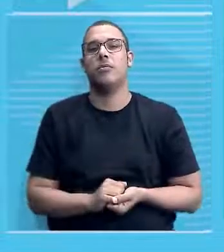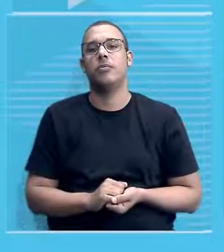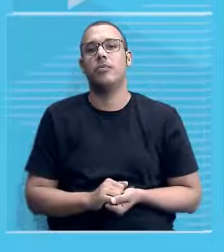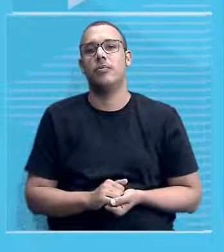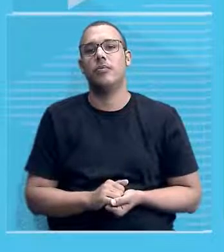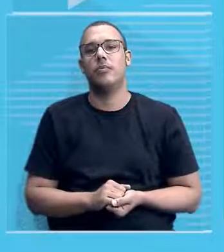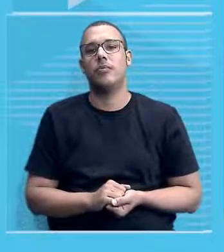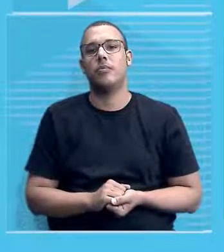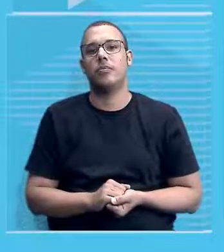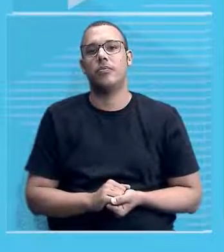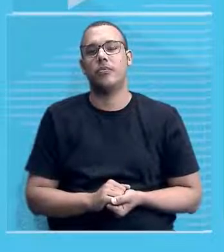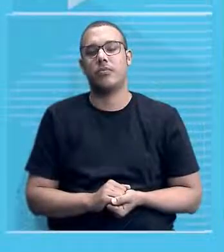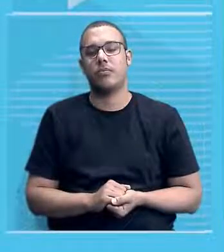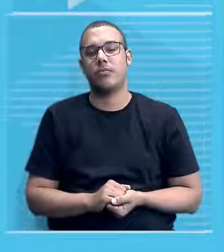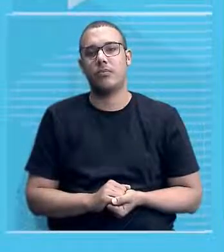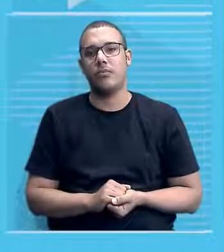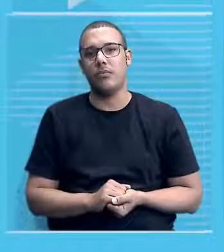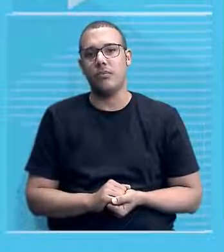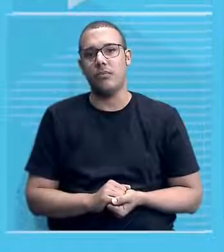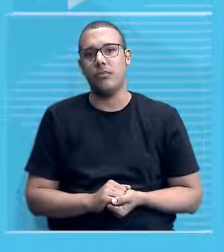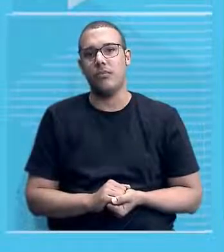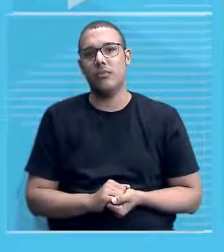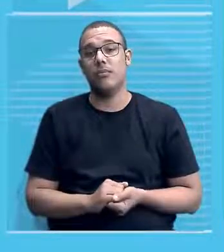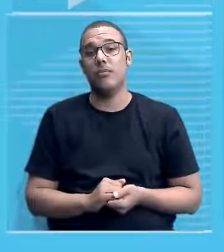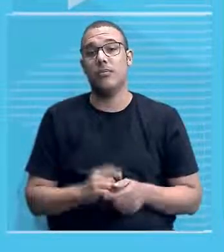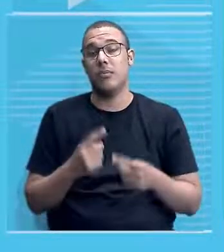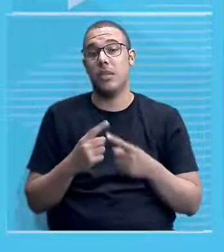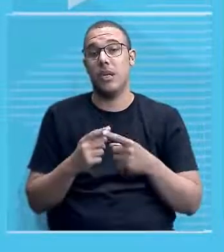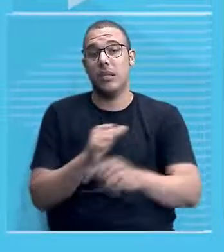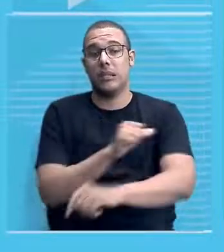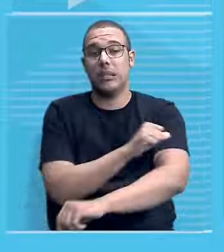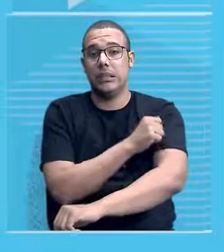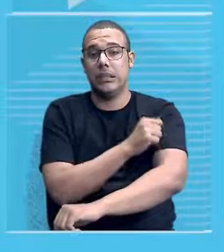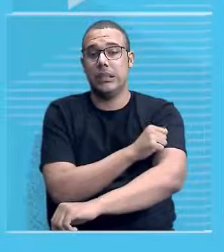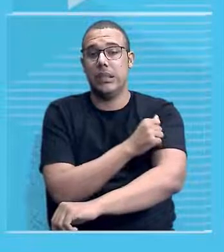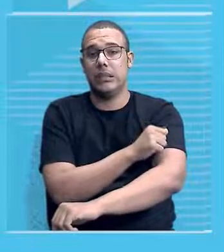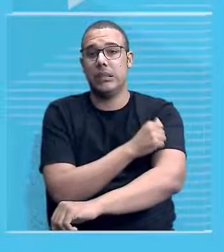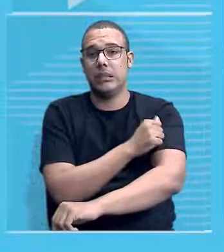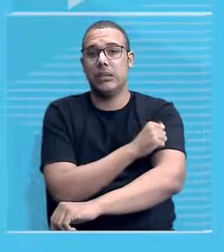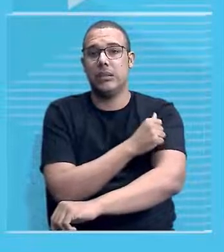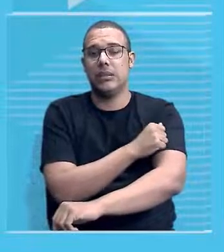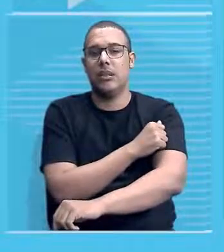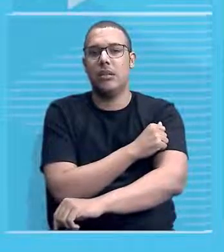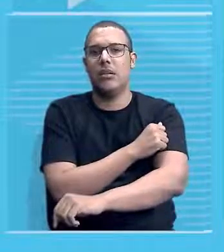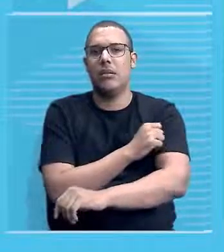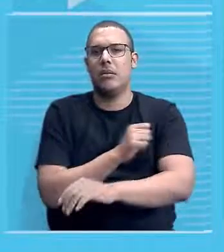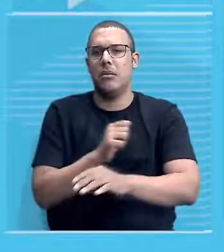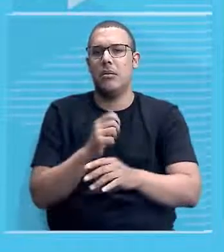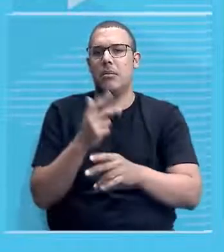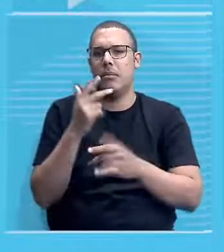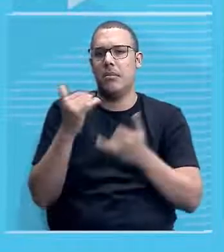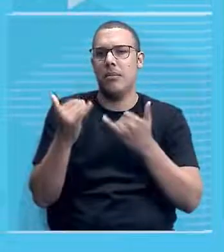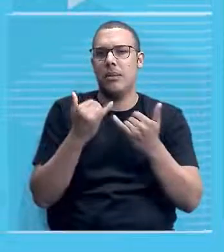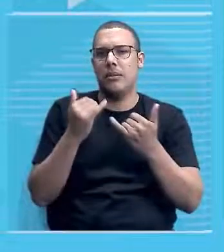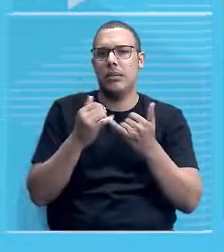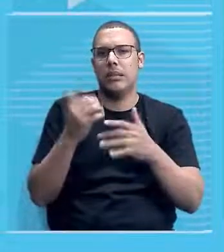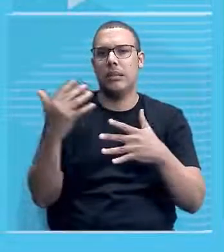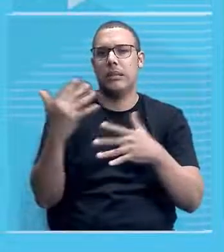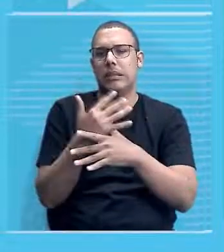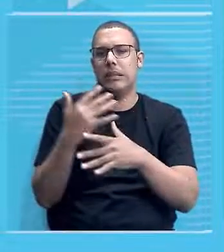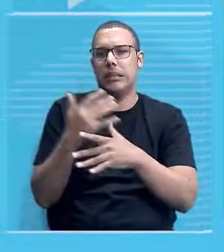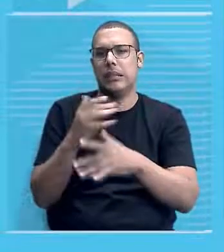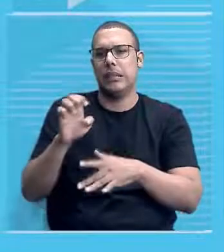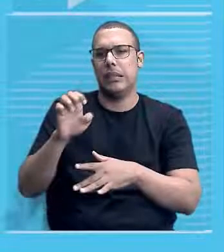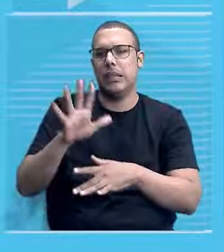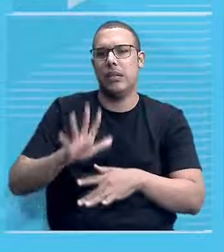a corte no Rio de Janeiro porque aí a cidade do Rio de Janeiro passou a ser uma cidade europeia né uma